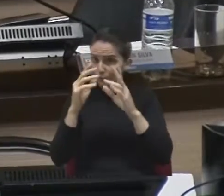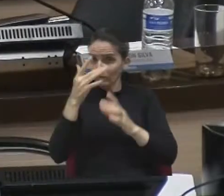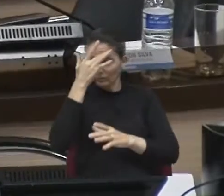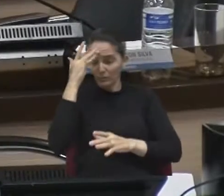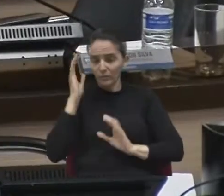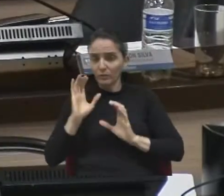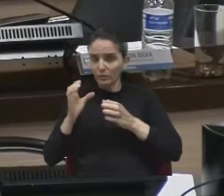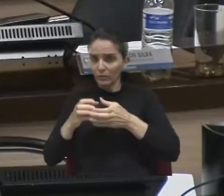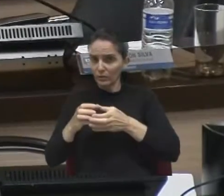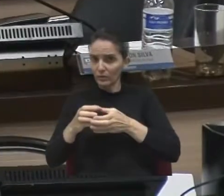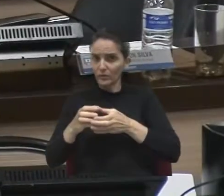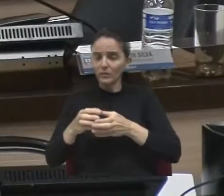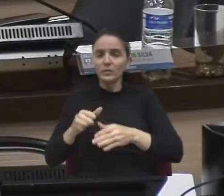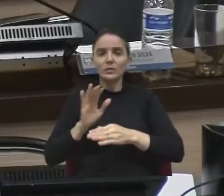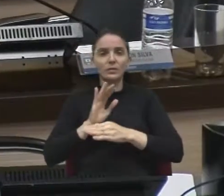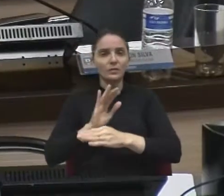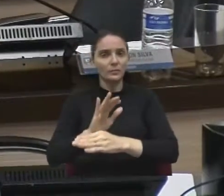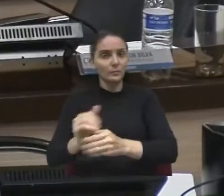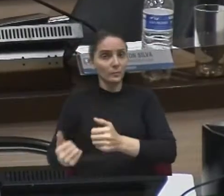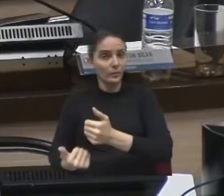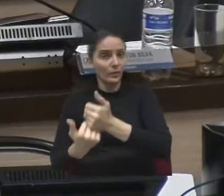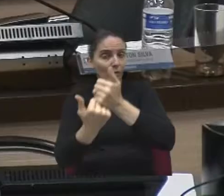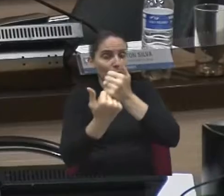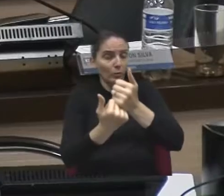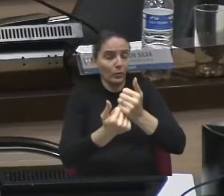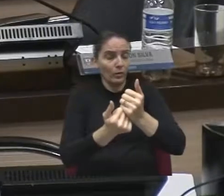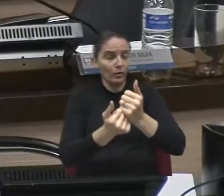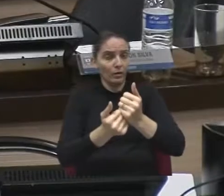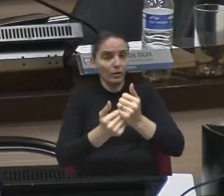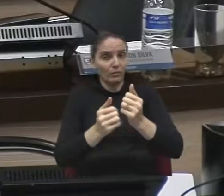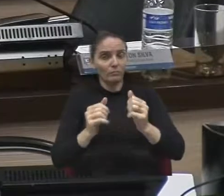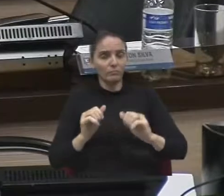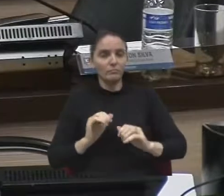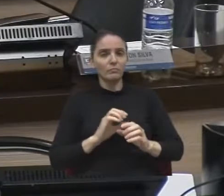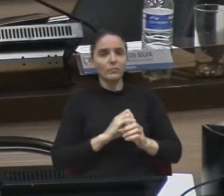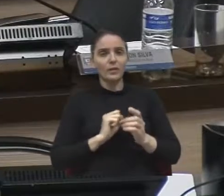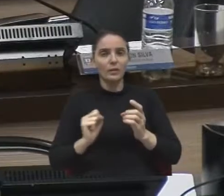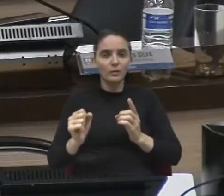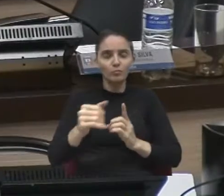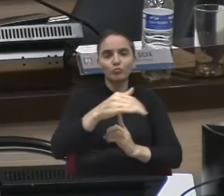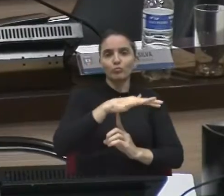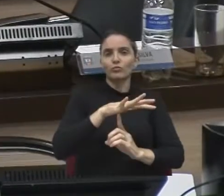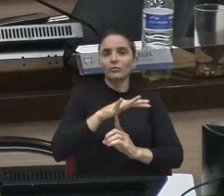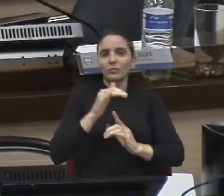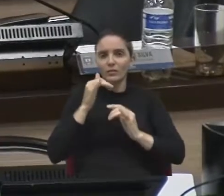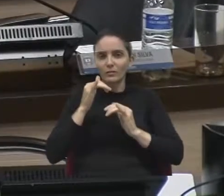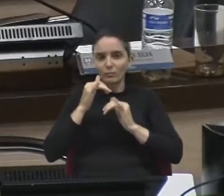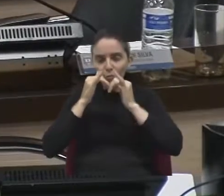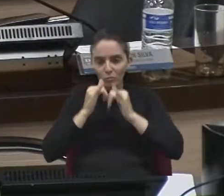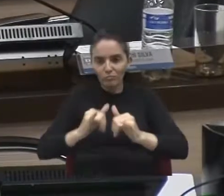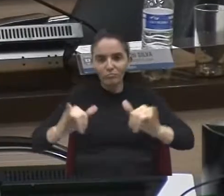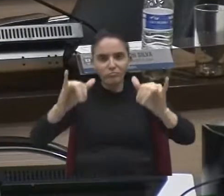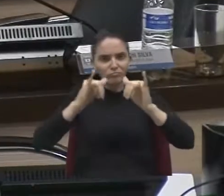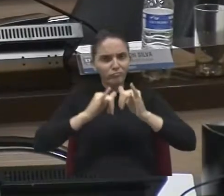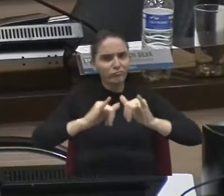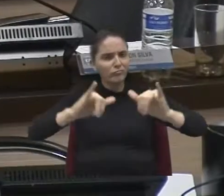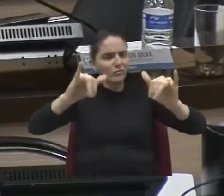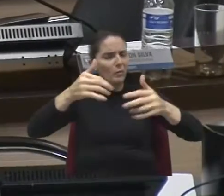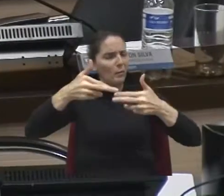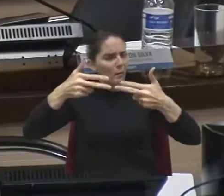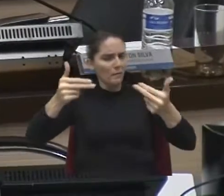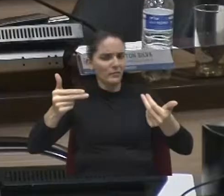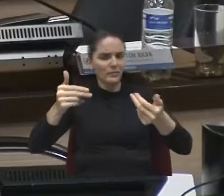ações sociais e beneficentes em prol da comunidade limeirense com campanhas diversas. A ATIGEL é a